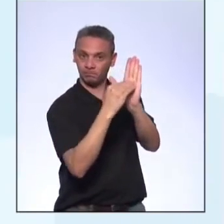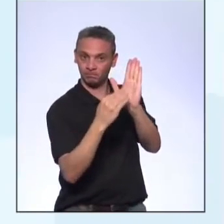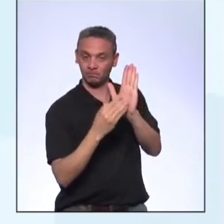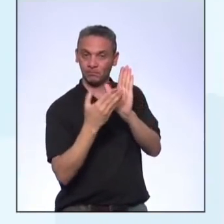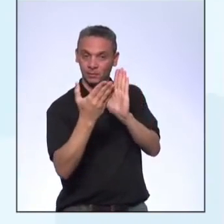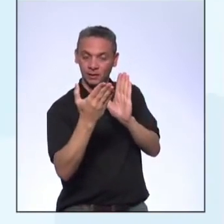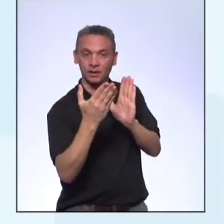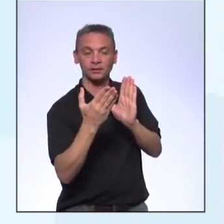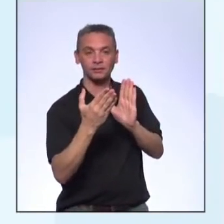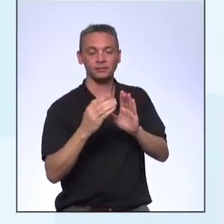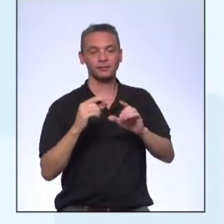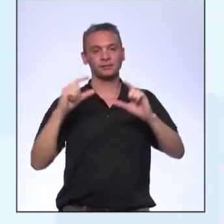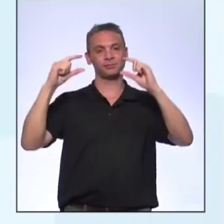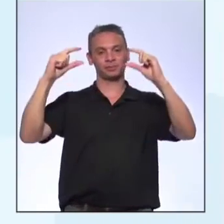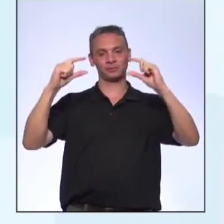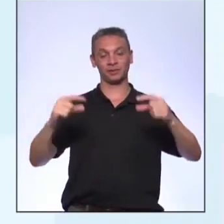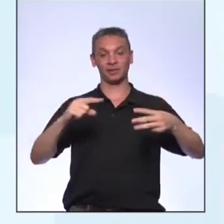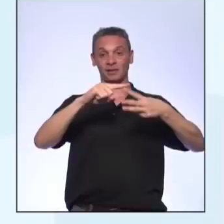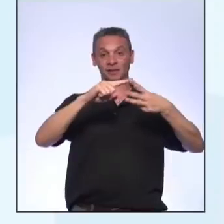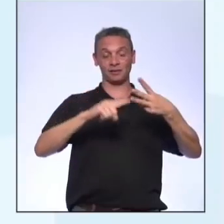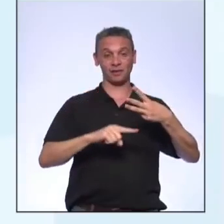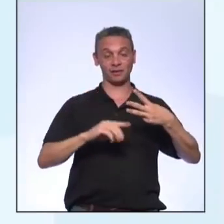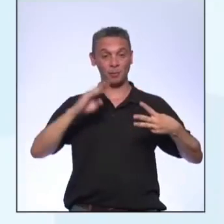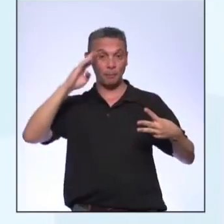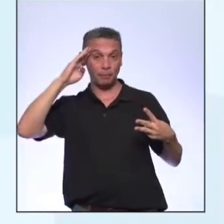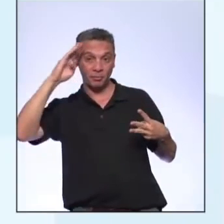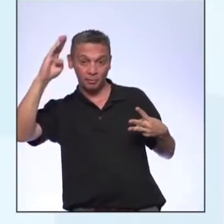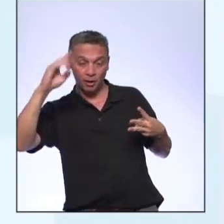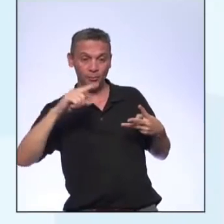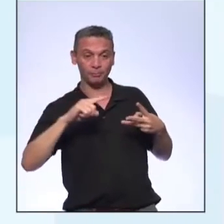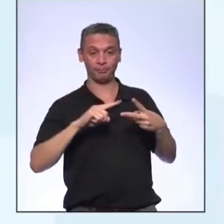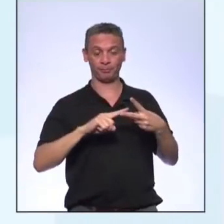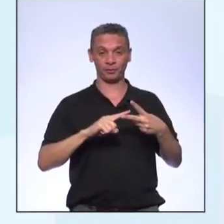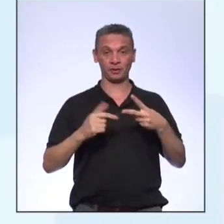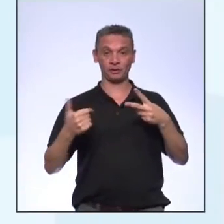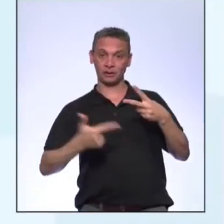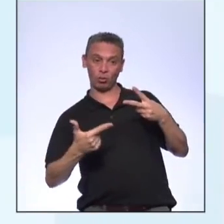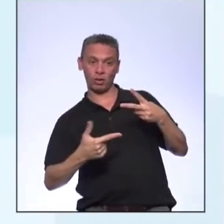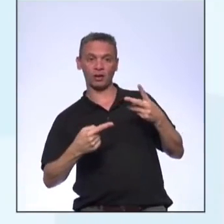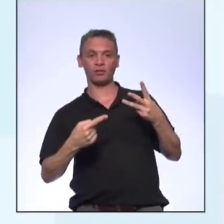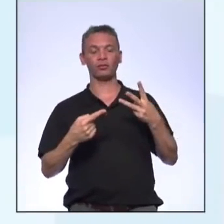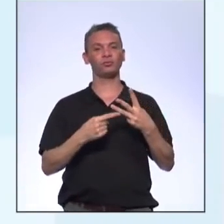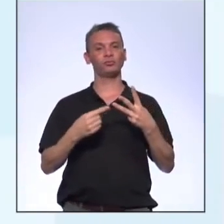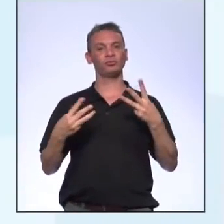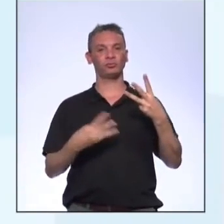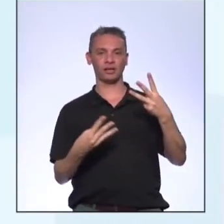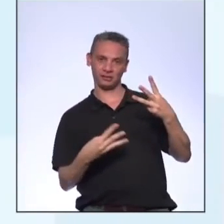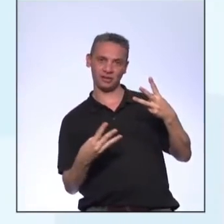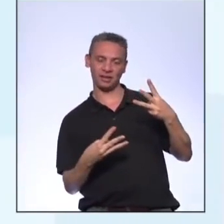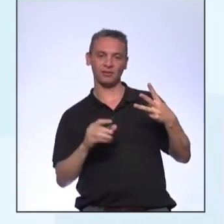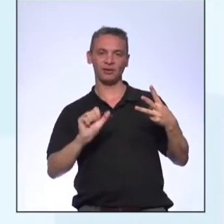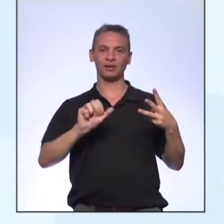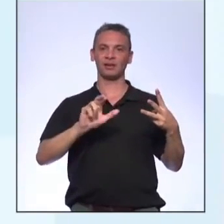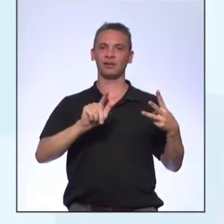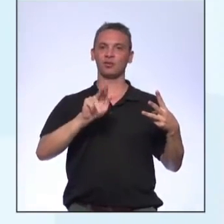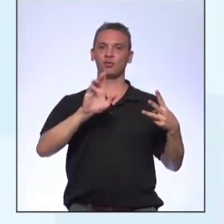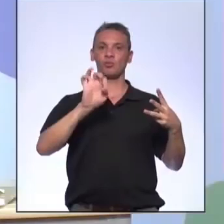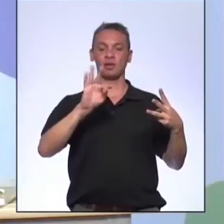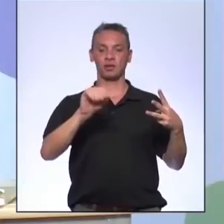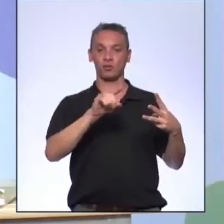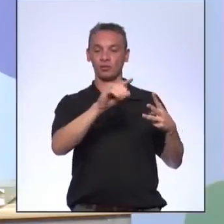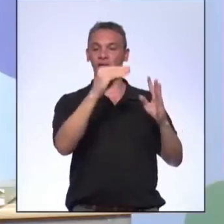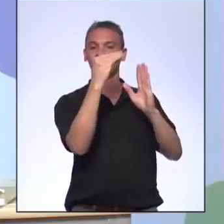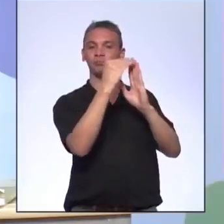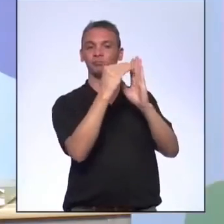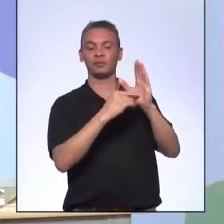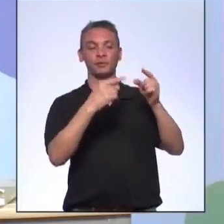aula, e agora a gente vai aí para 3 argumentos, o argumento principal, o argumento secundário e o argumento terciário. Então você vai colocar